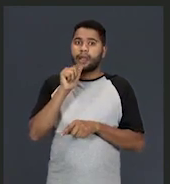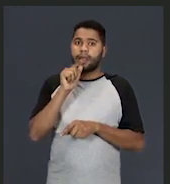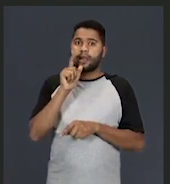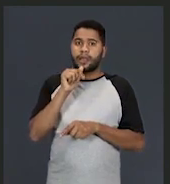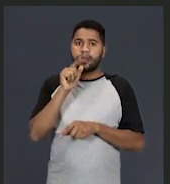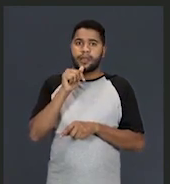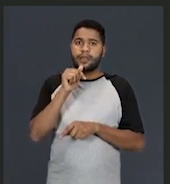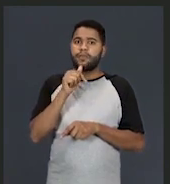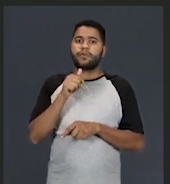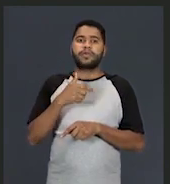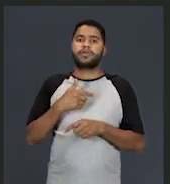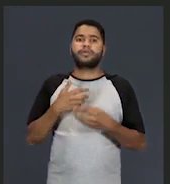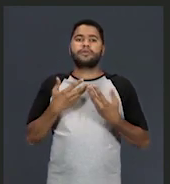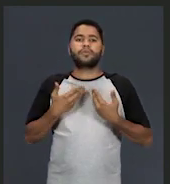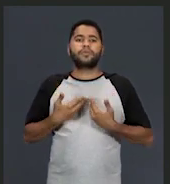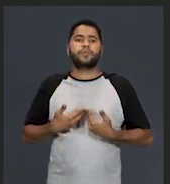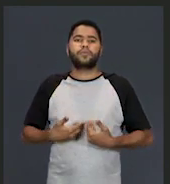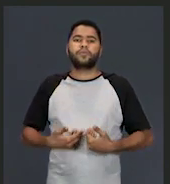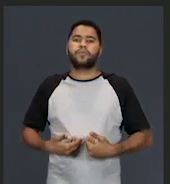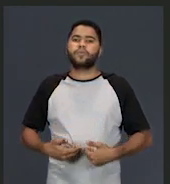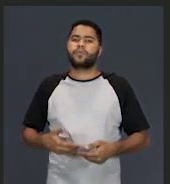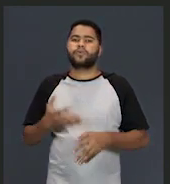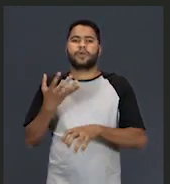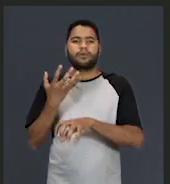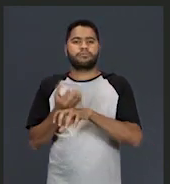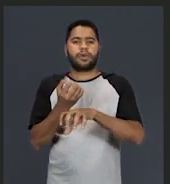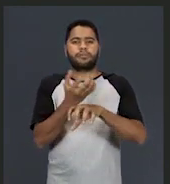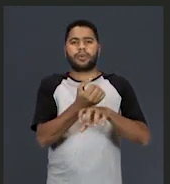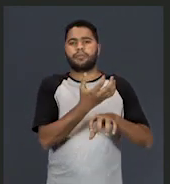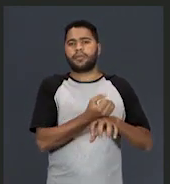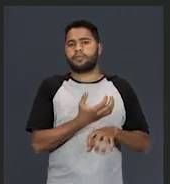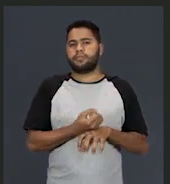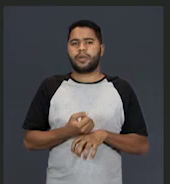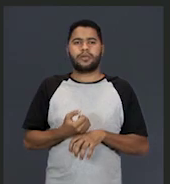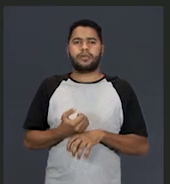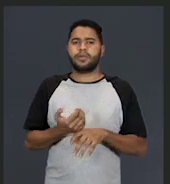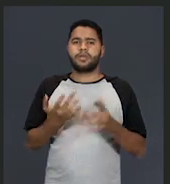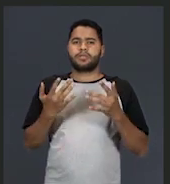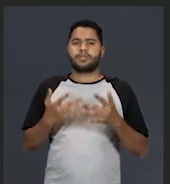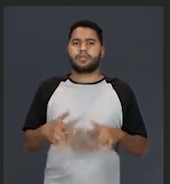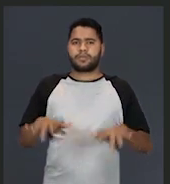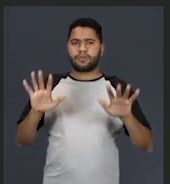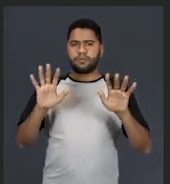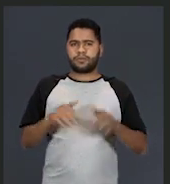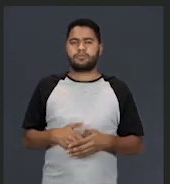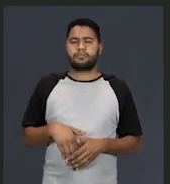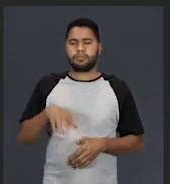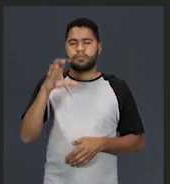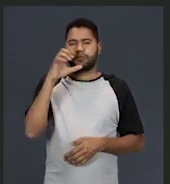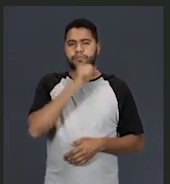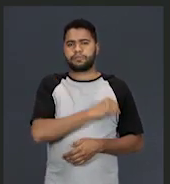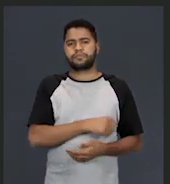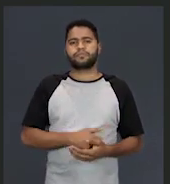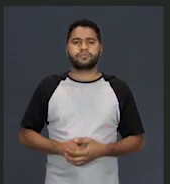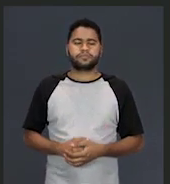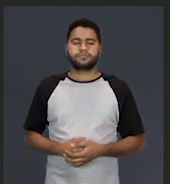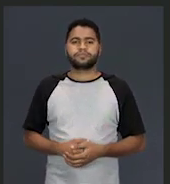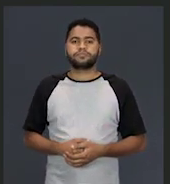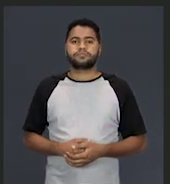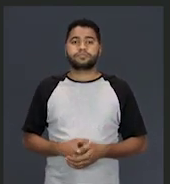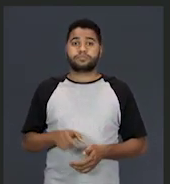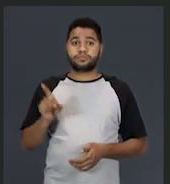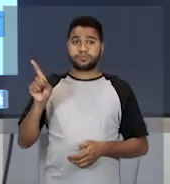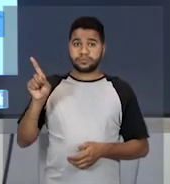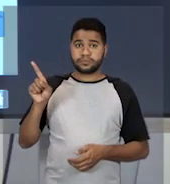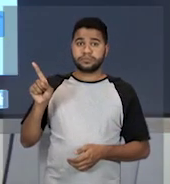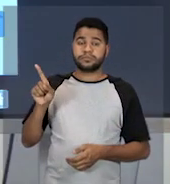sofrem digestão e já vão ser absorvidos sem passar pelo processo digestivo, tá? Esses